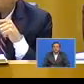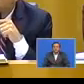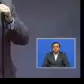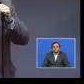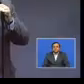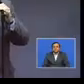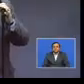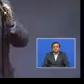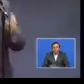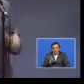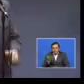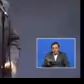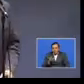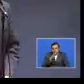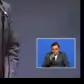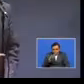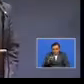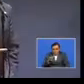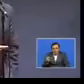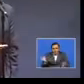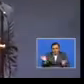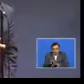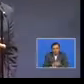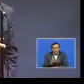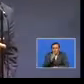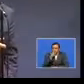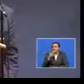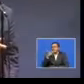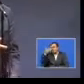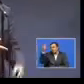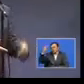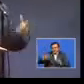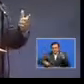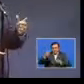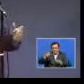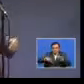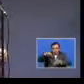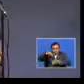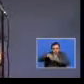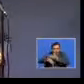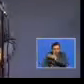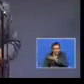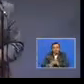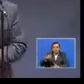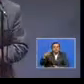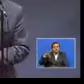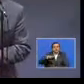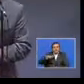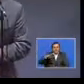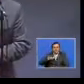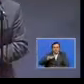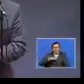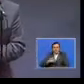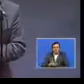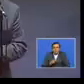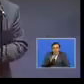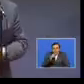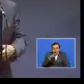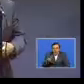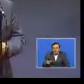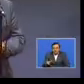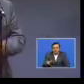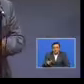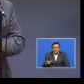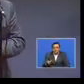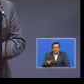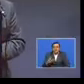ser bastante breve. Eu acho que aqui nós temos um debate muito mais profundo para fazer sobre os temas da cidade. Mas eu queria dizer,